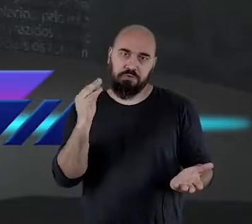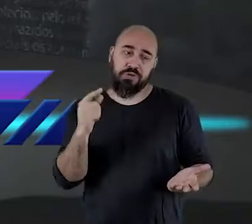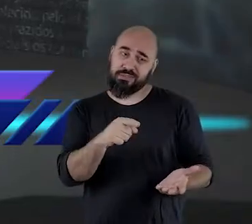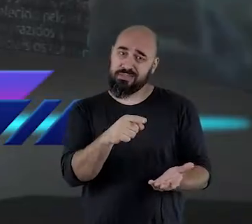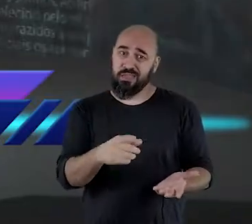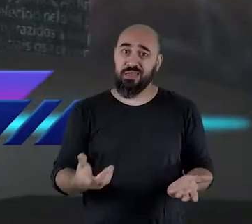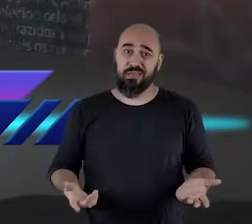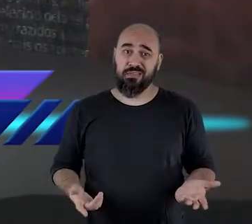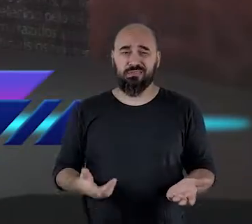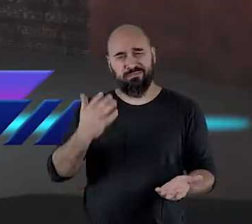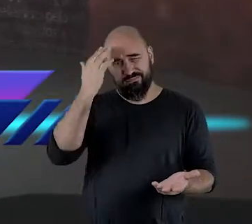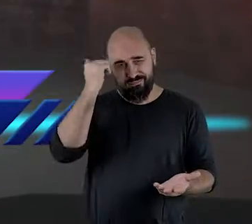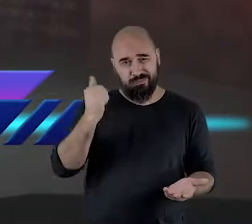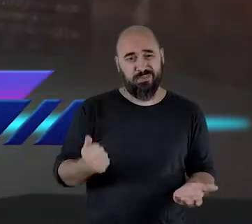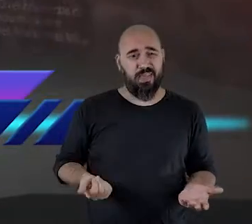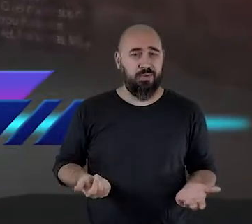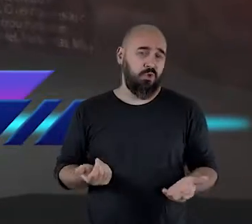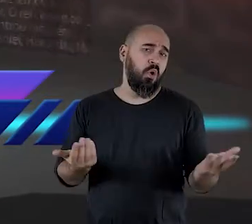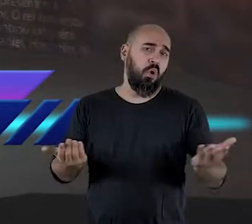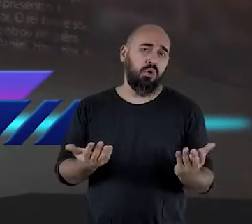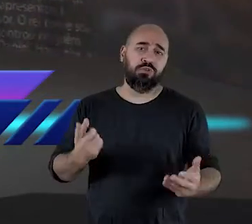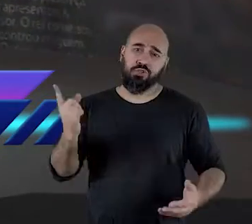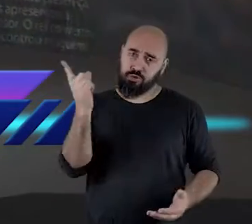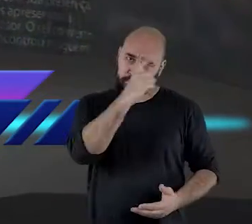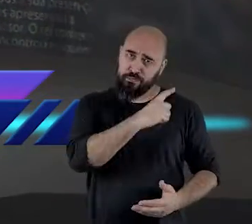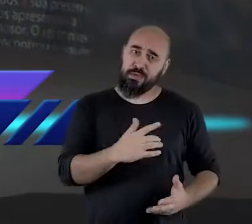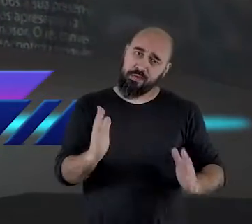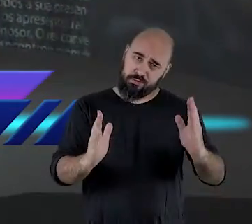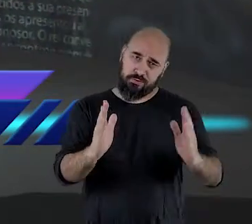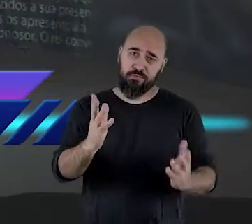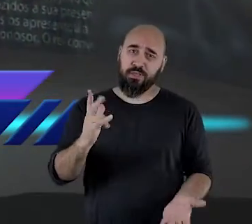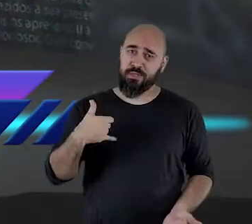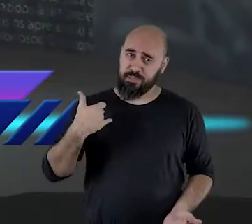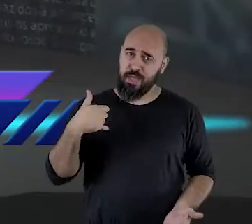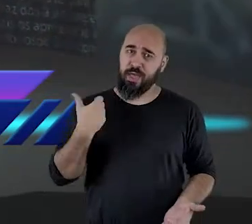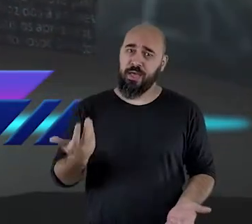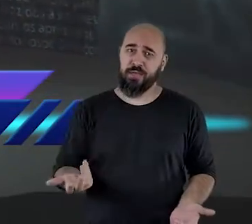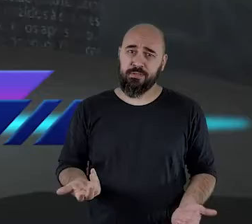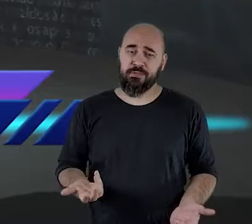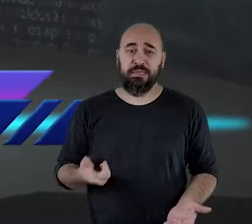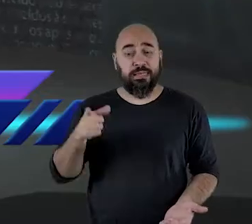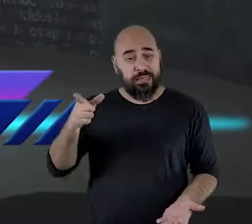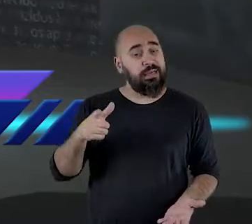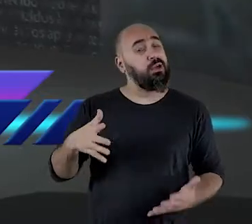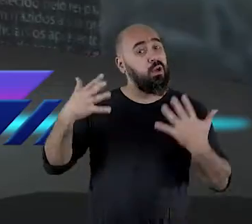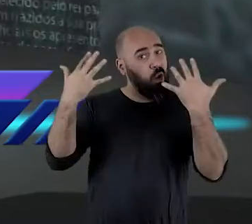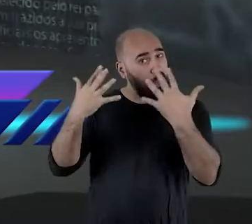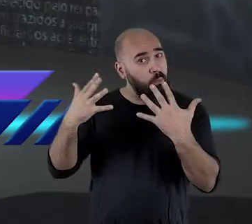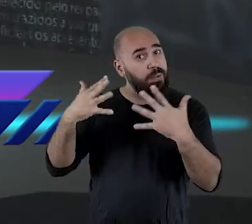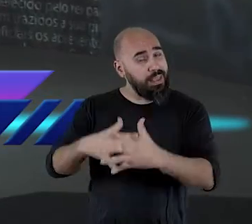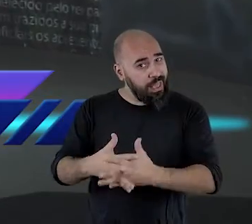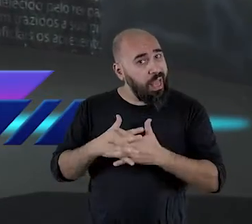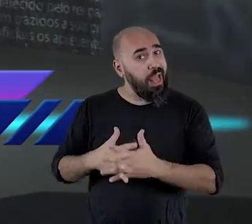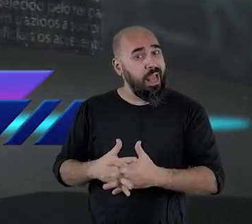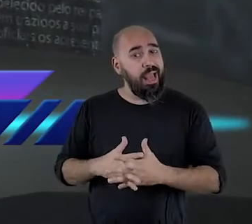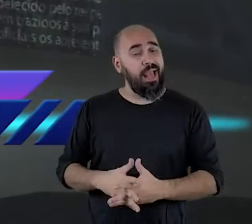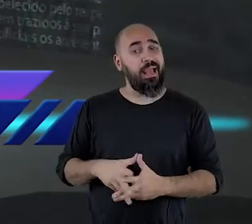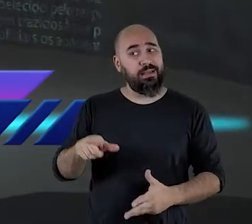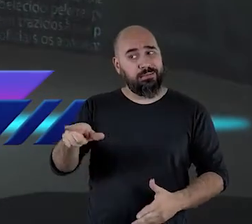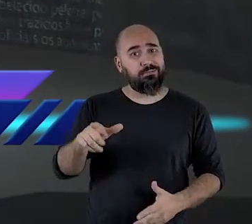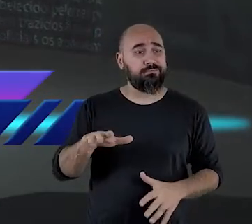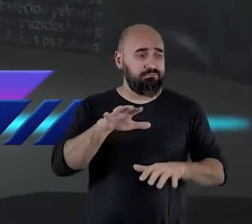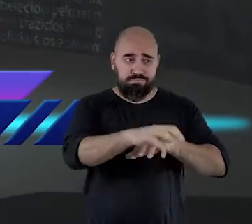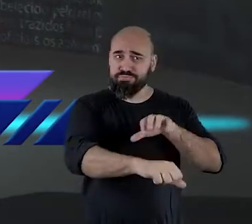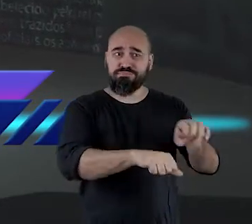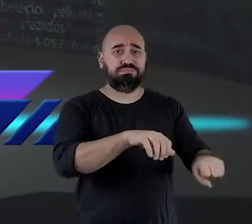idade crítica, como ainda é hoje, para uma situação tão complexa. Além disso,